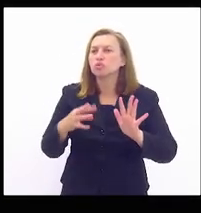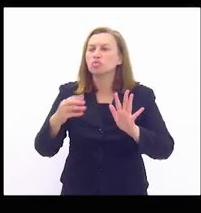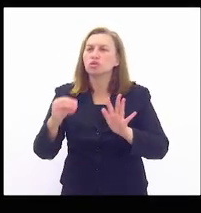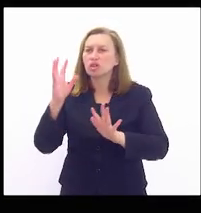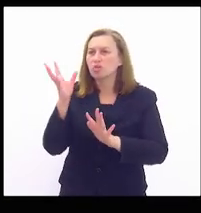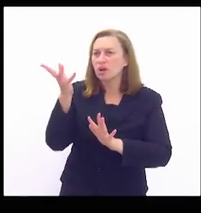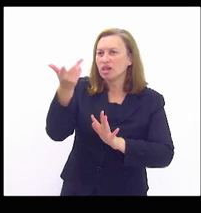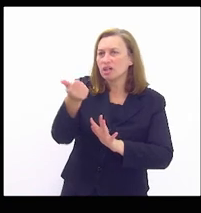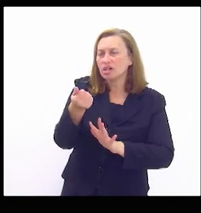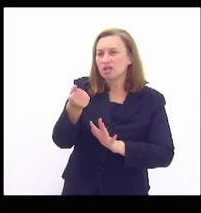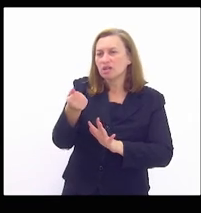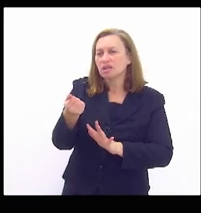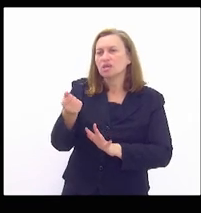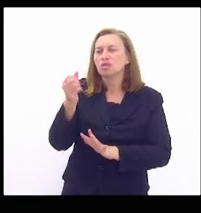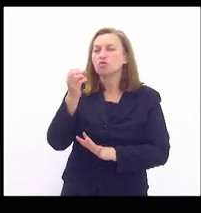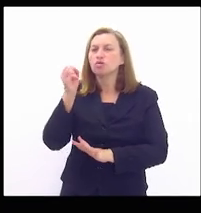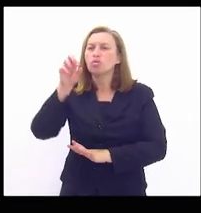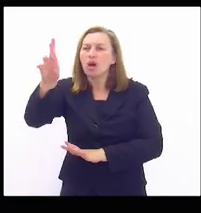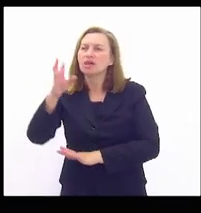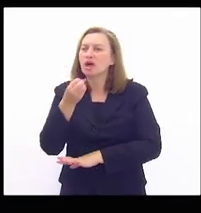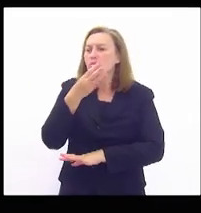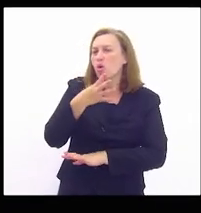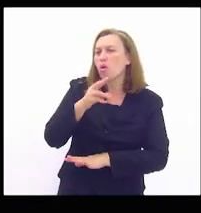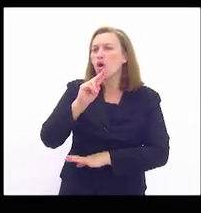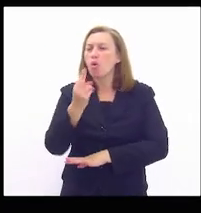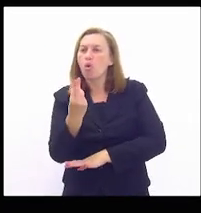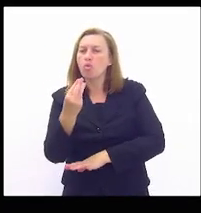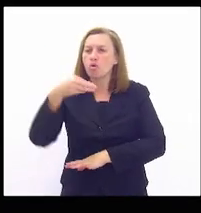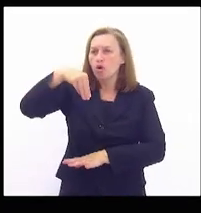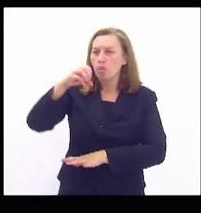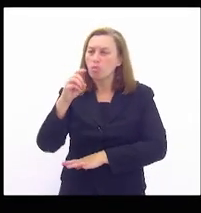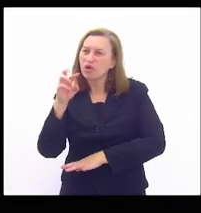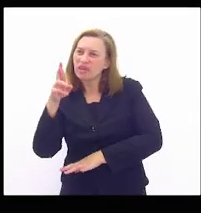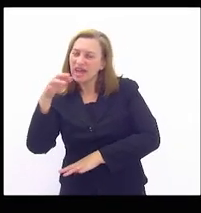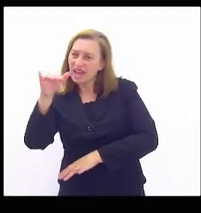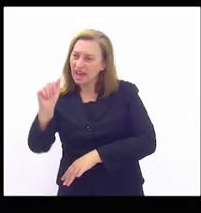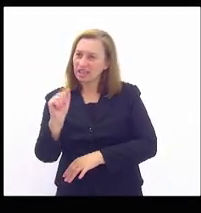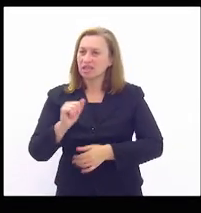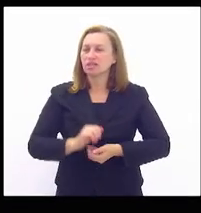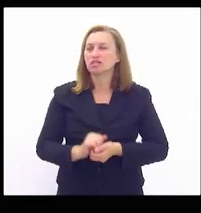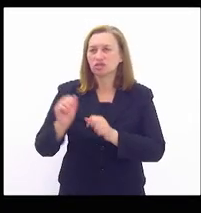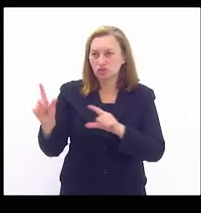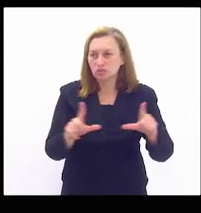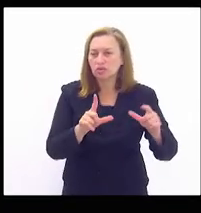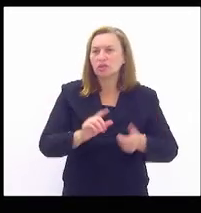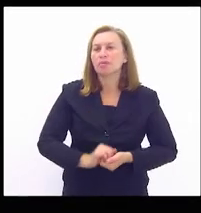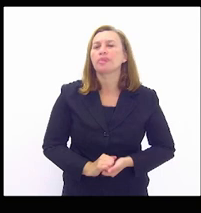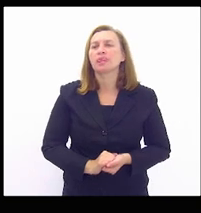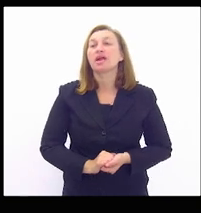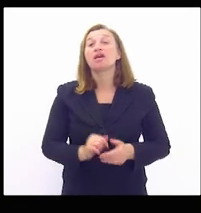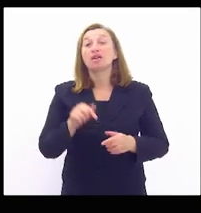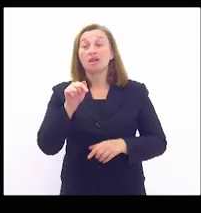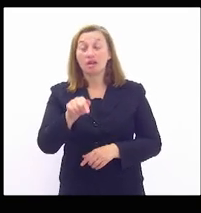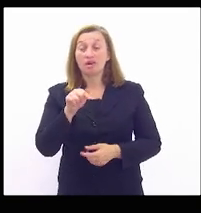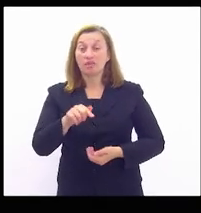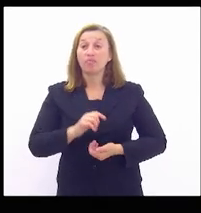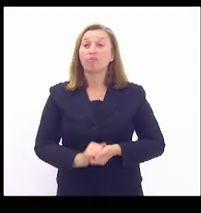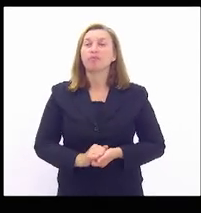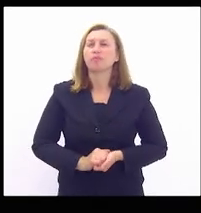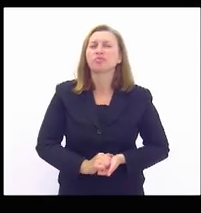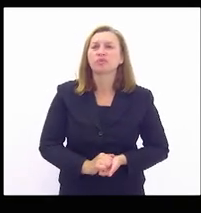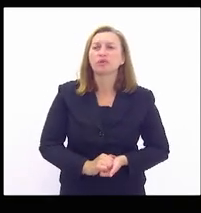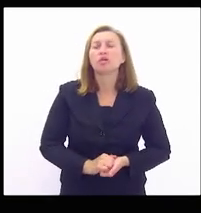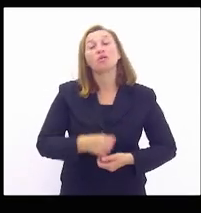tá? Se ela está boa ou moderada. Pode passar mais uma, por favor? E aqui, como